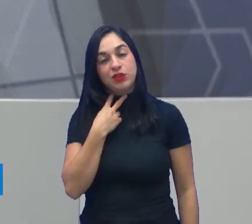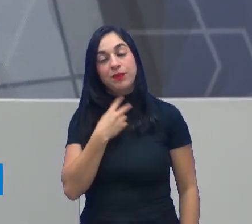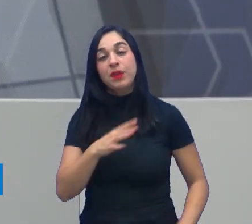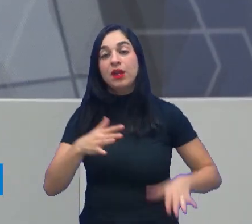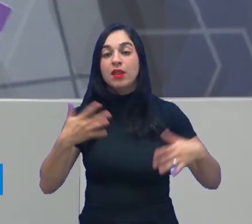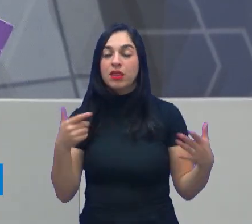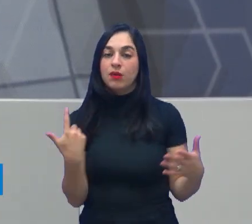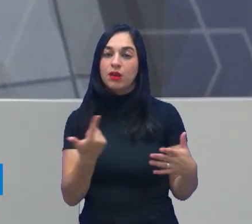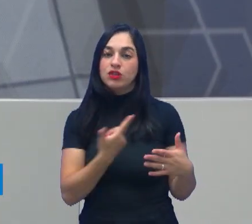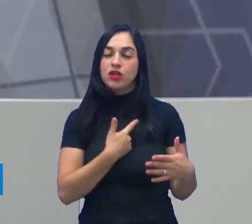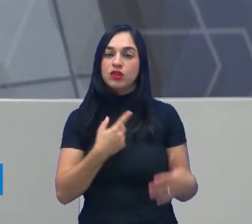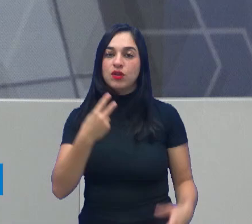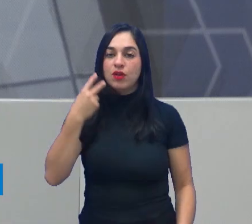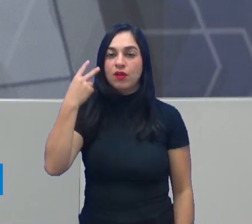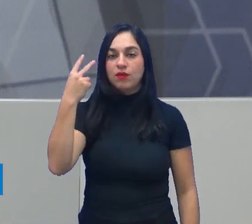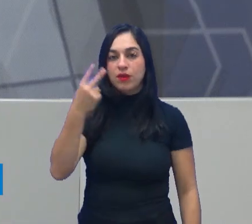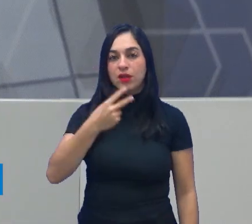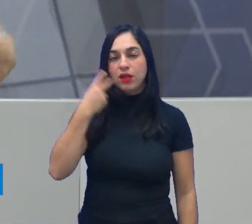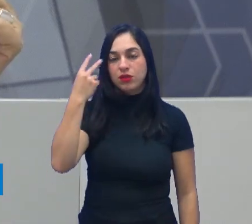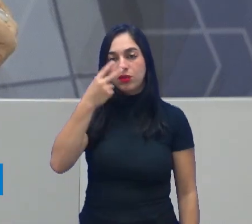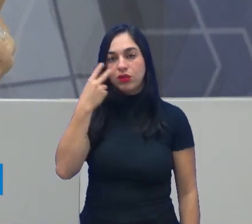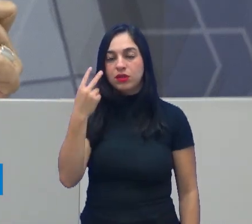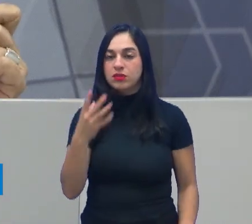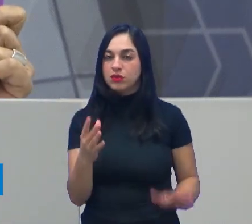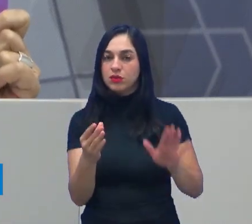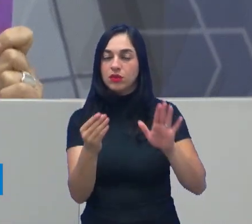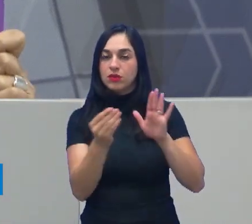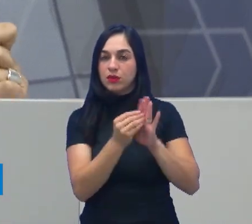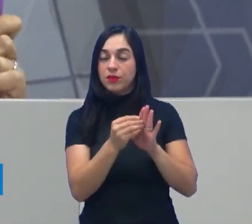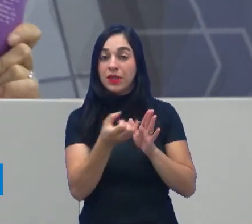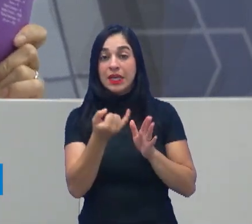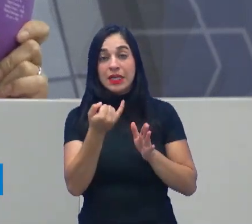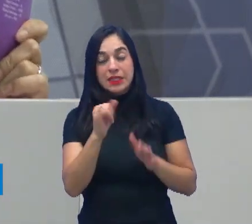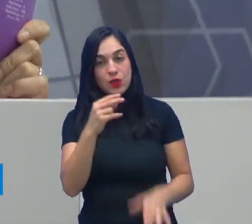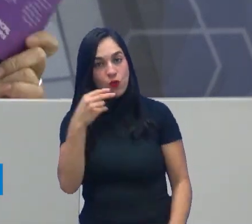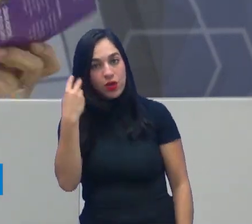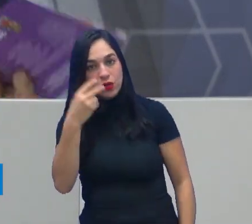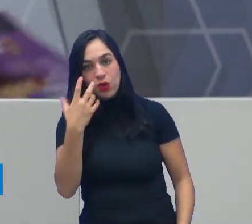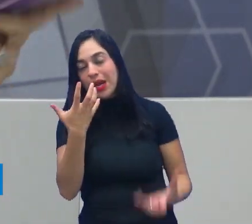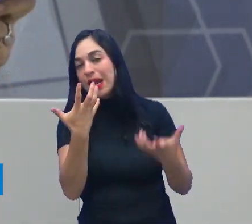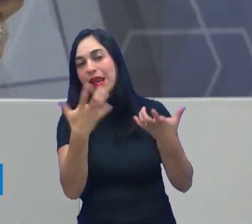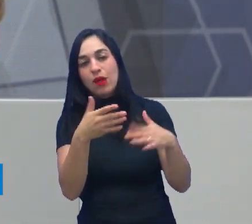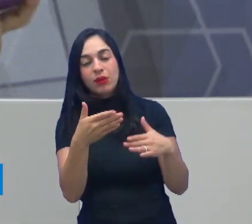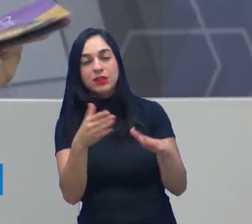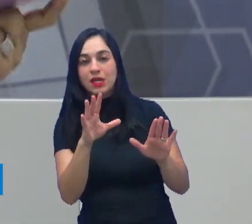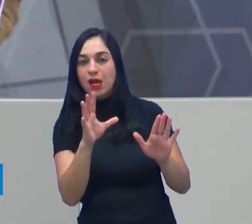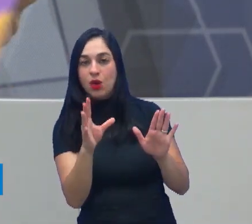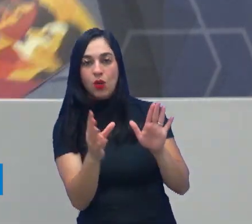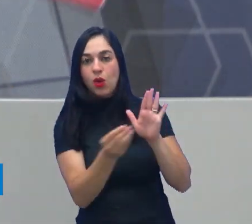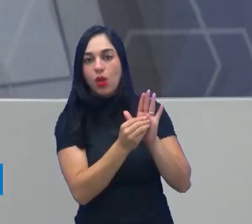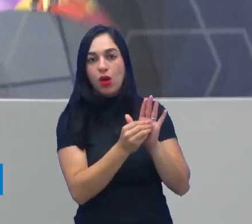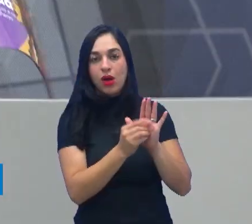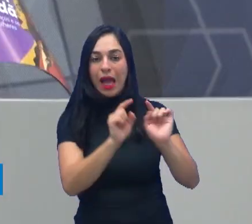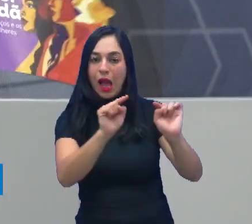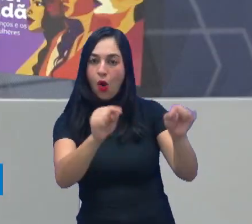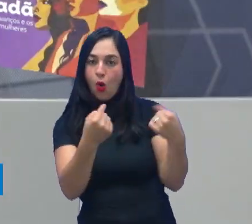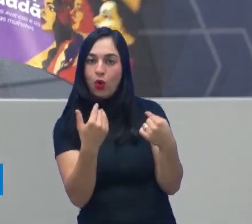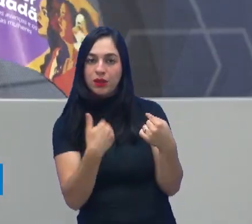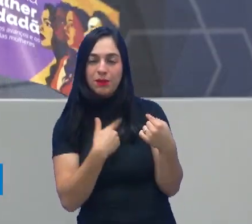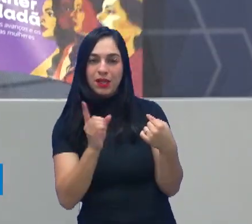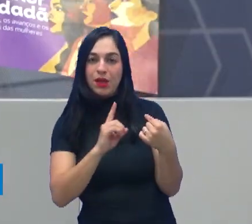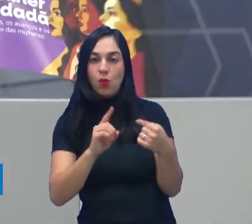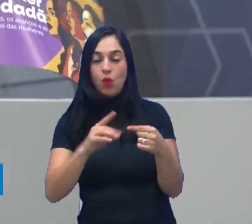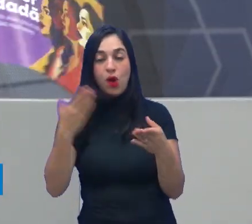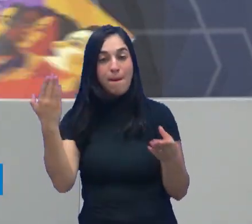colocar as vereadoras em cima e não. Se o vereador não quiser, e se ele quiser entrar judicialmente, ele não vai entrar contra a minha pessoa, ele vai entrar